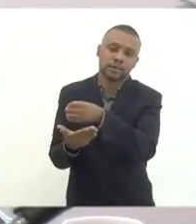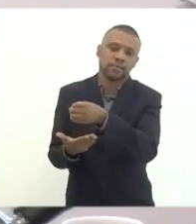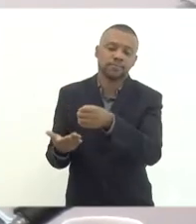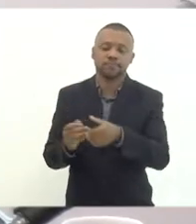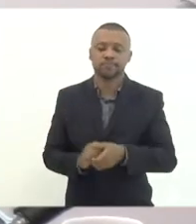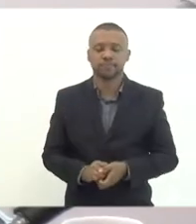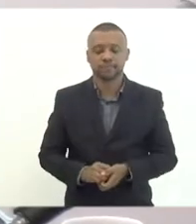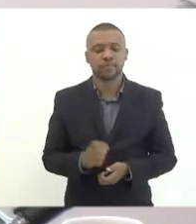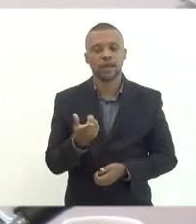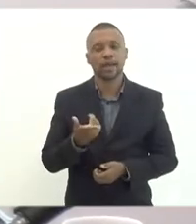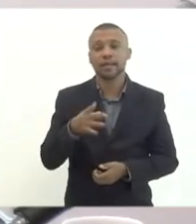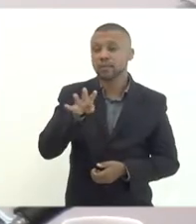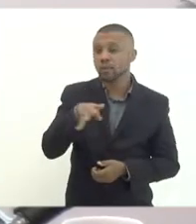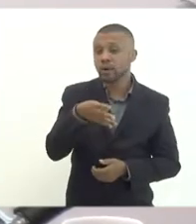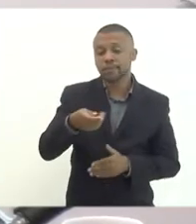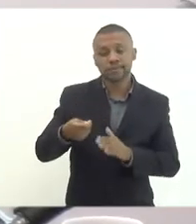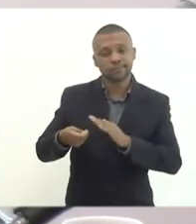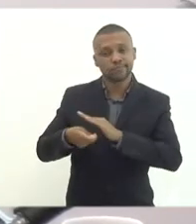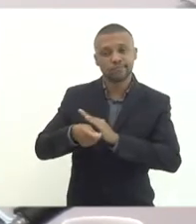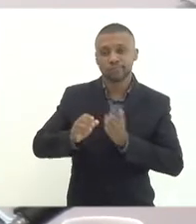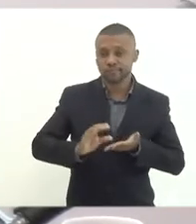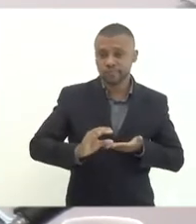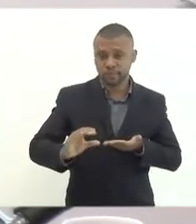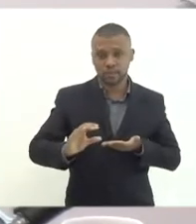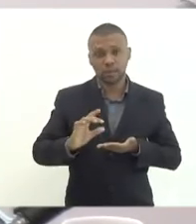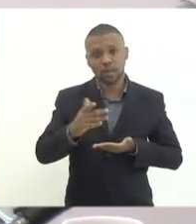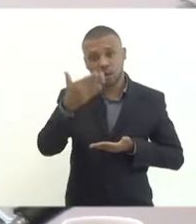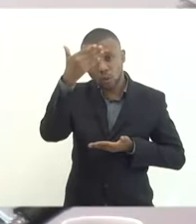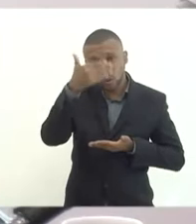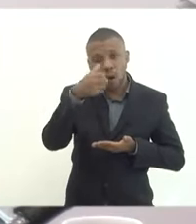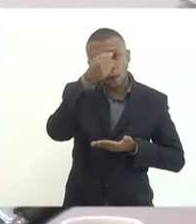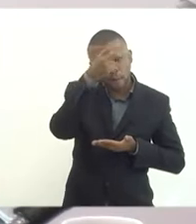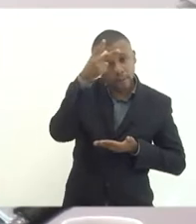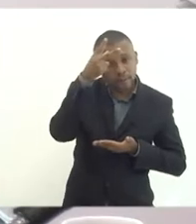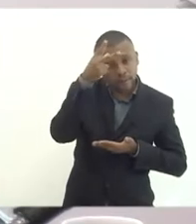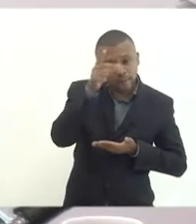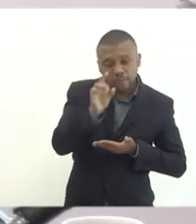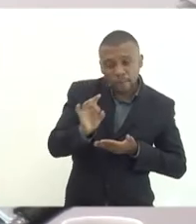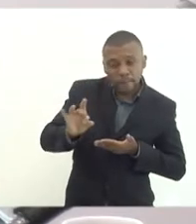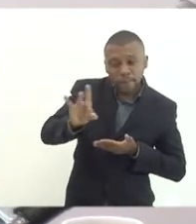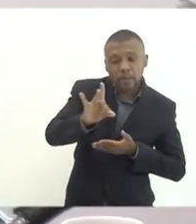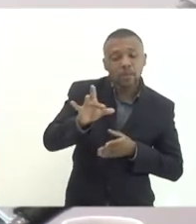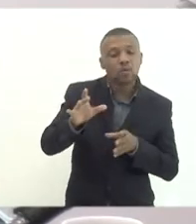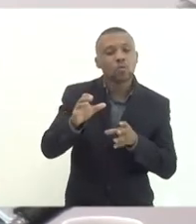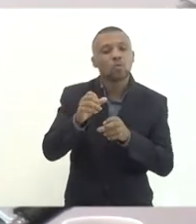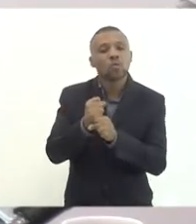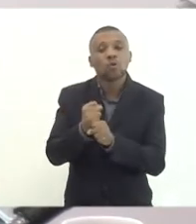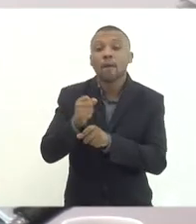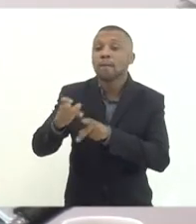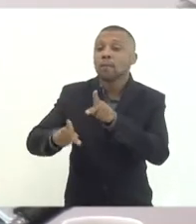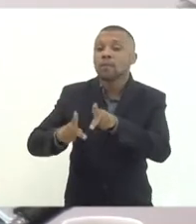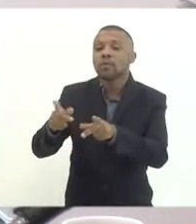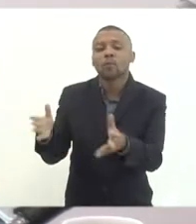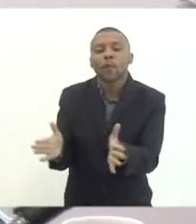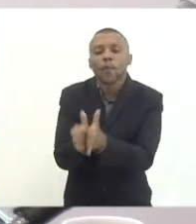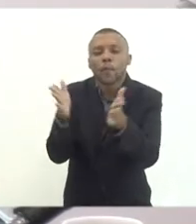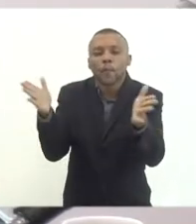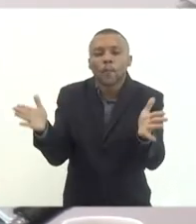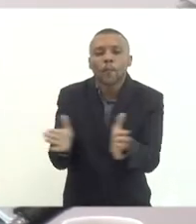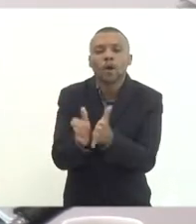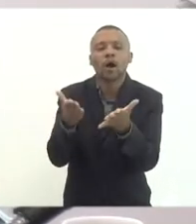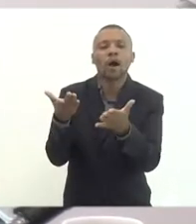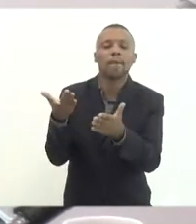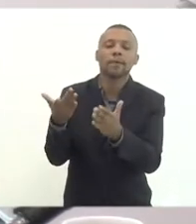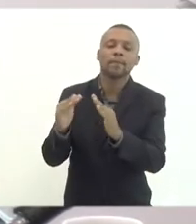ele prever estático os municípios porventura habilidade que a gente tem ali população de rua como uma